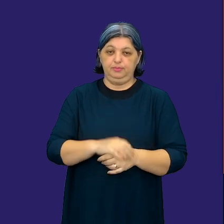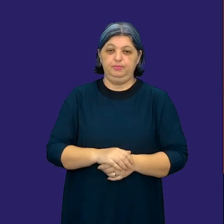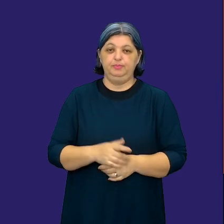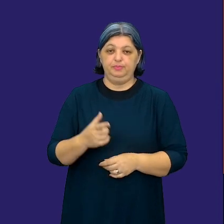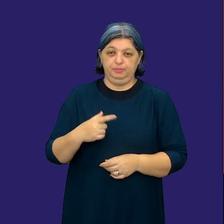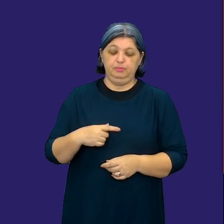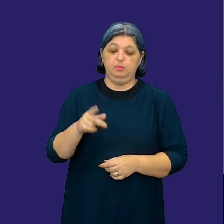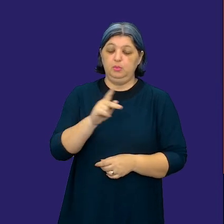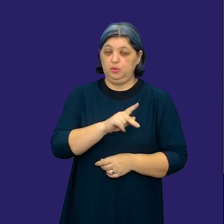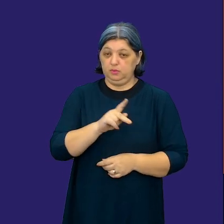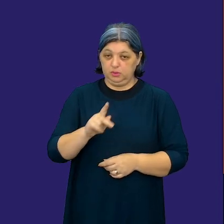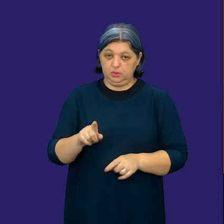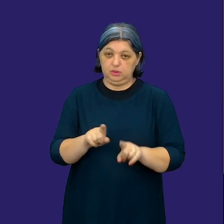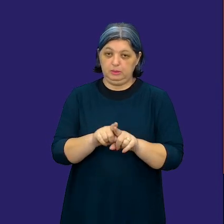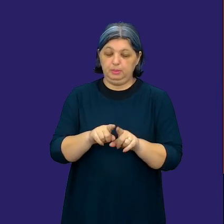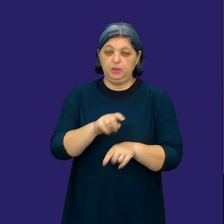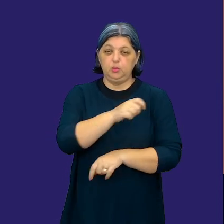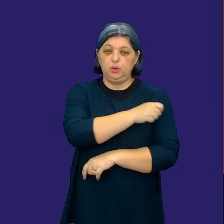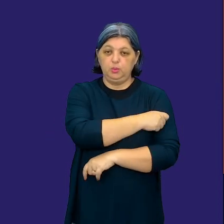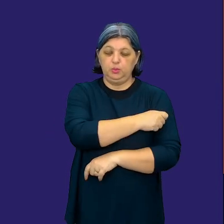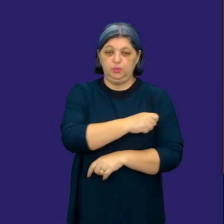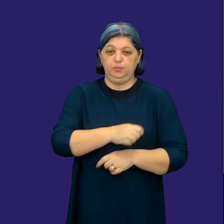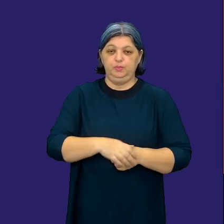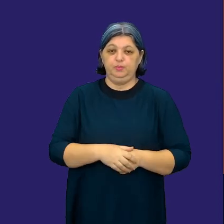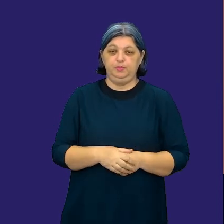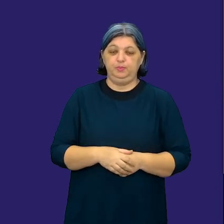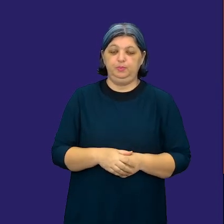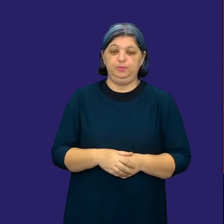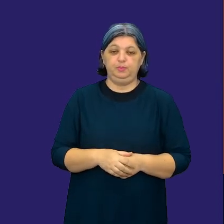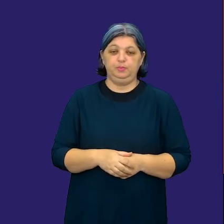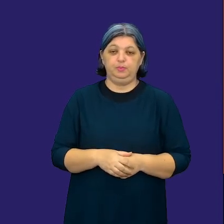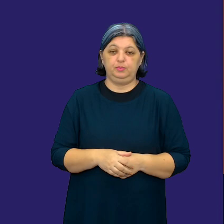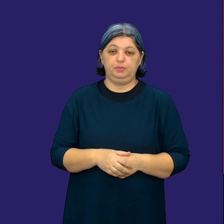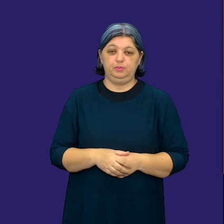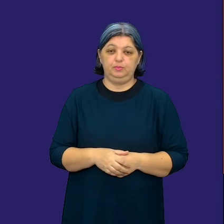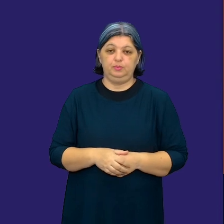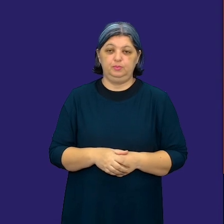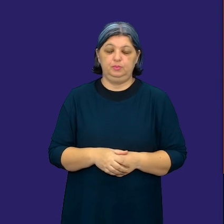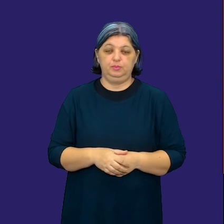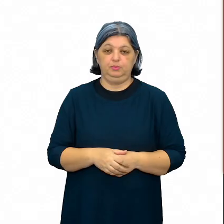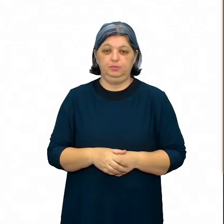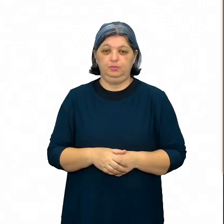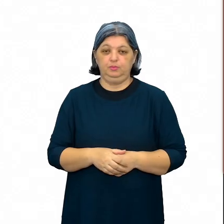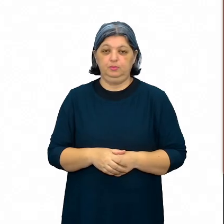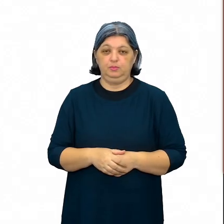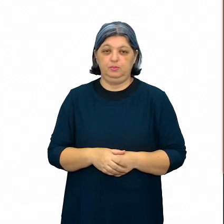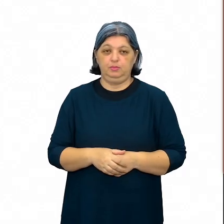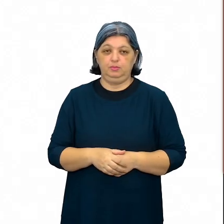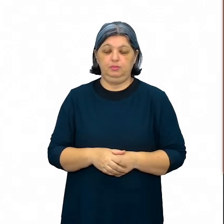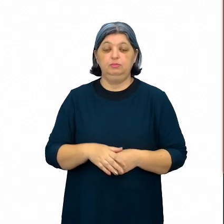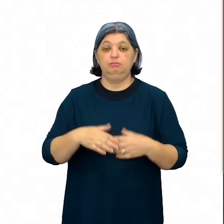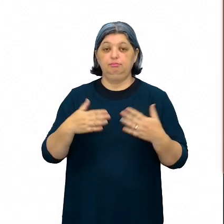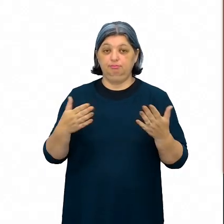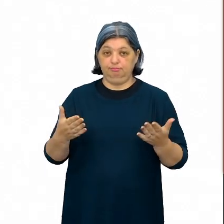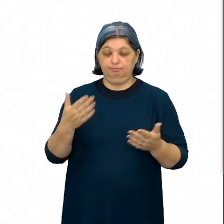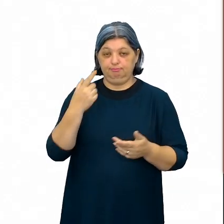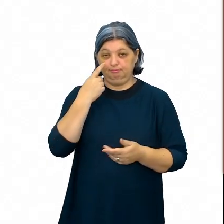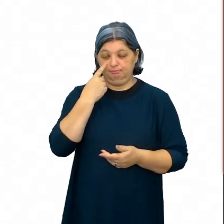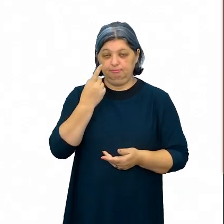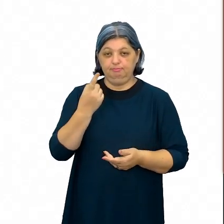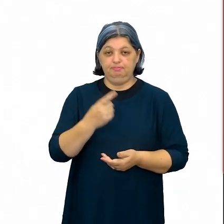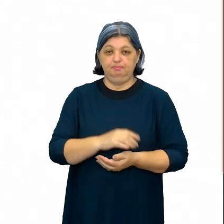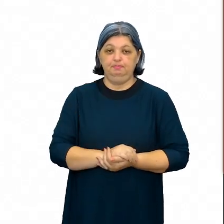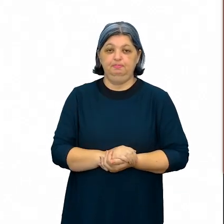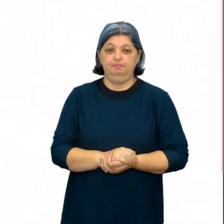os cadernos do professor quanto os cadernos do aluno do Estudante Tá bem então vamos lá